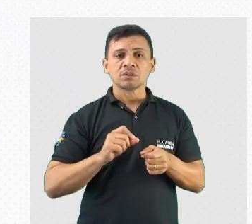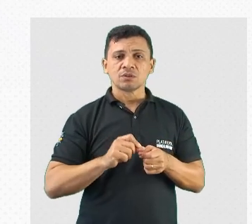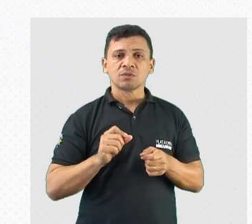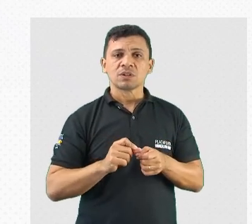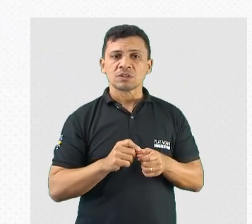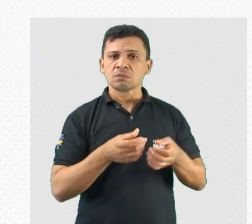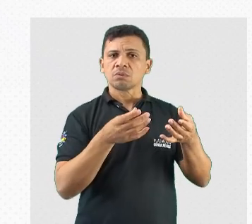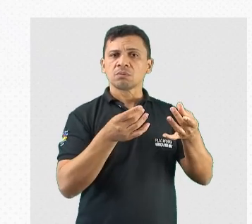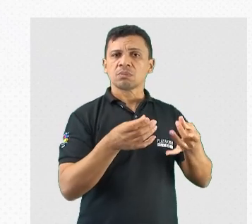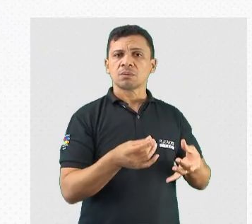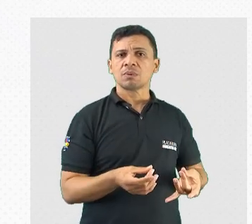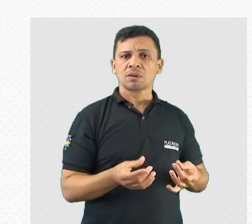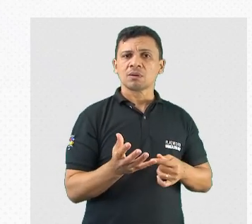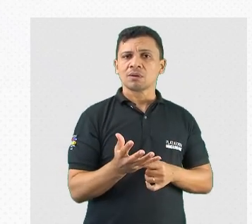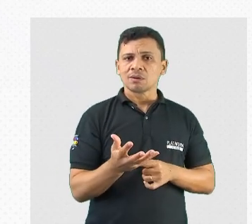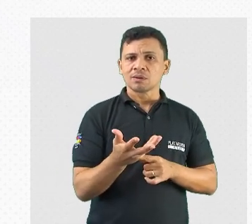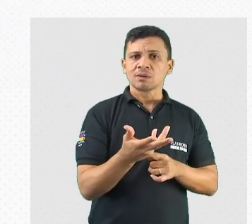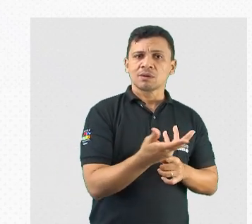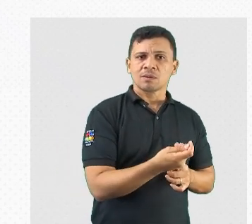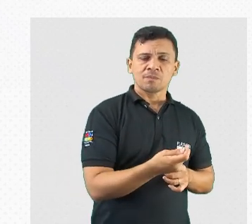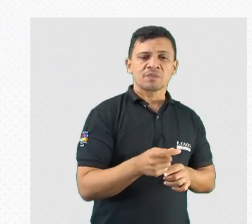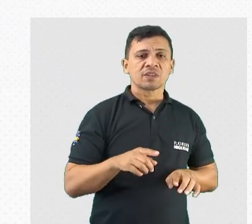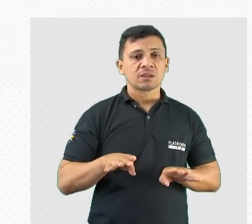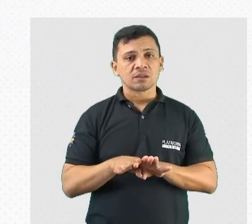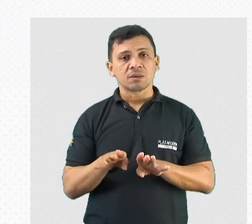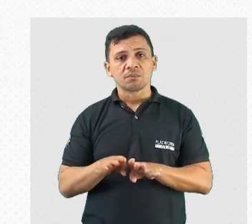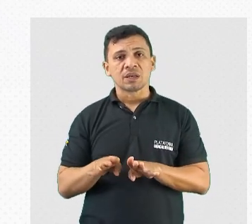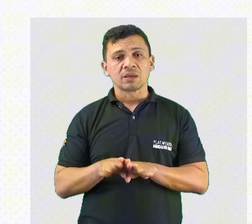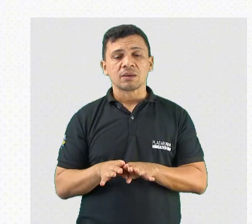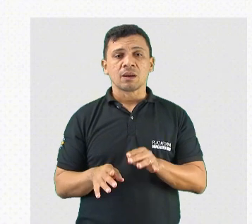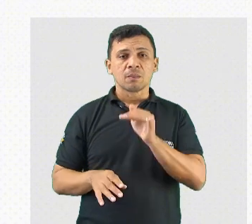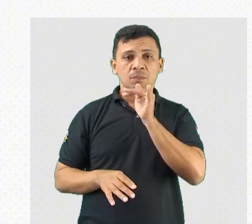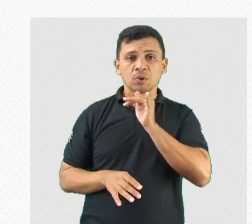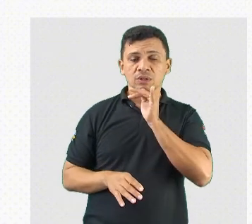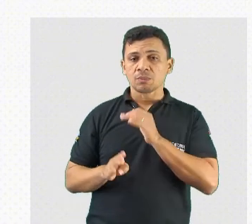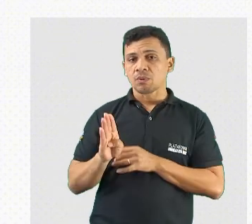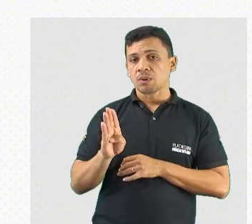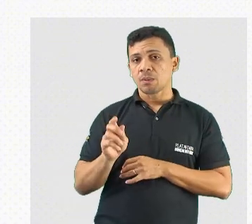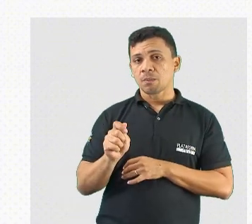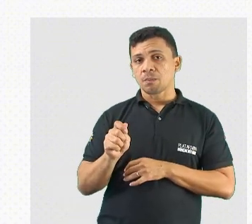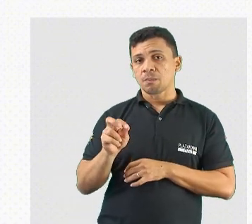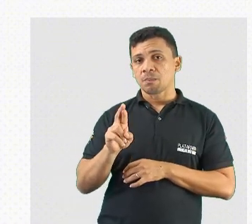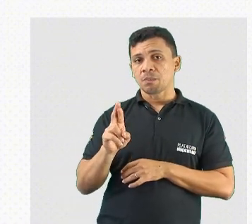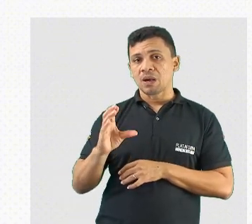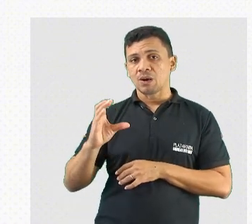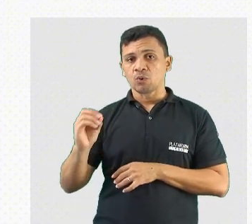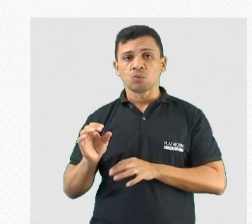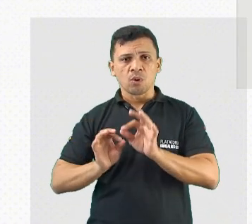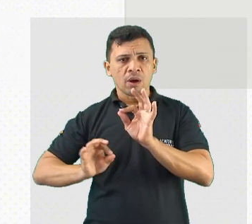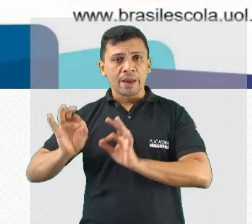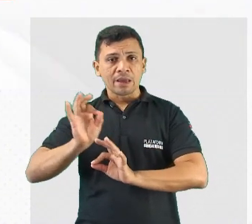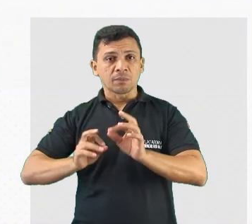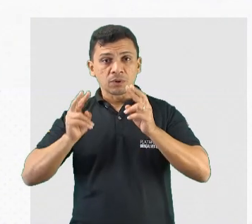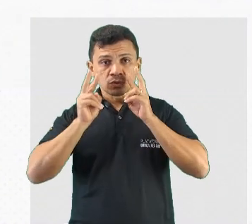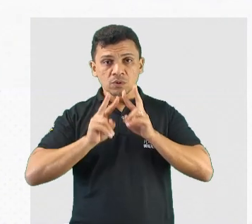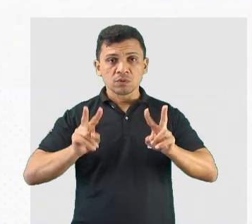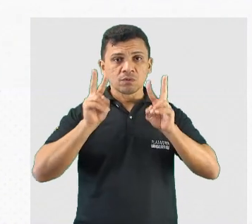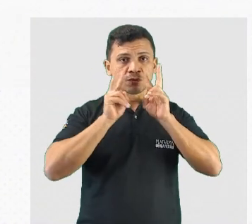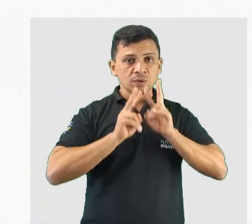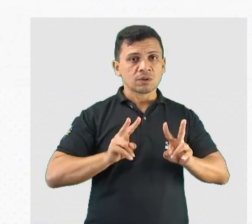fazendo o processo todo desse material, na época do Barroco, por exemplo, que trabalham com elaborações visuais que já têm